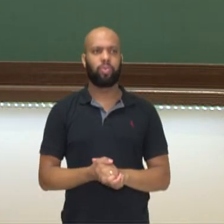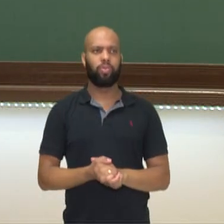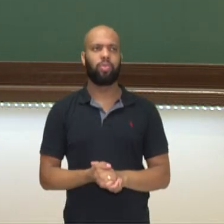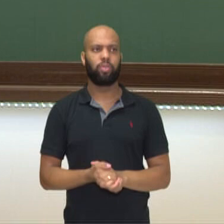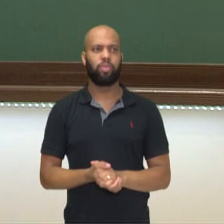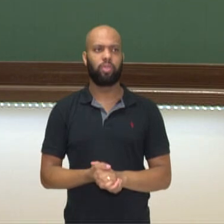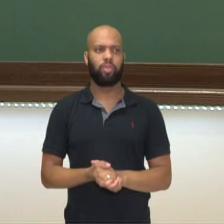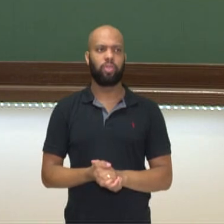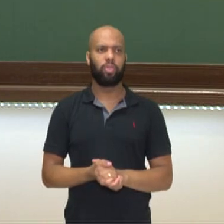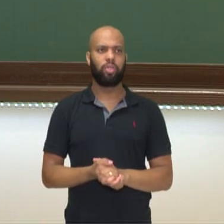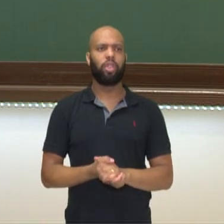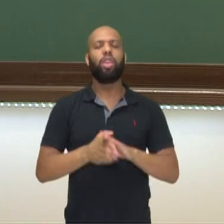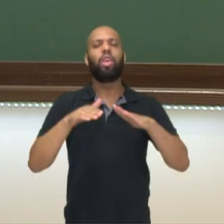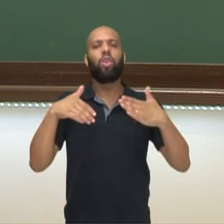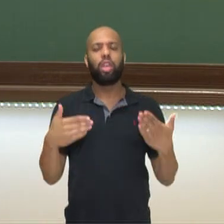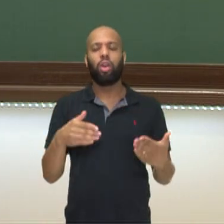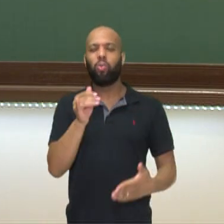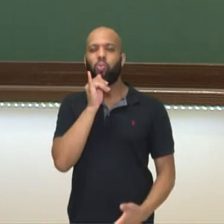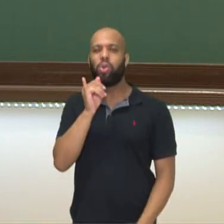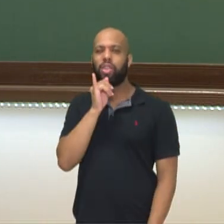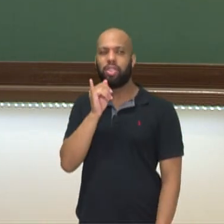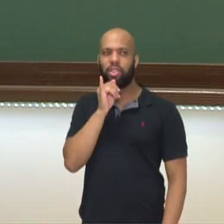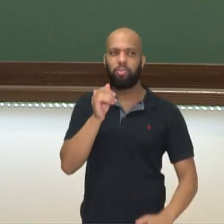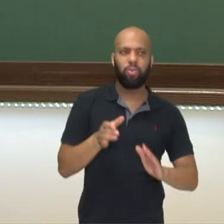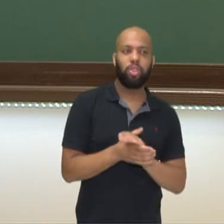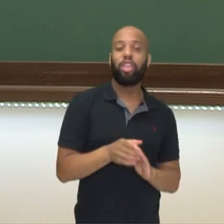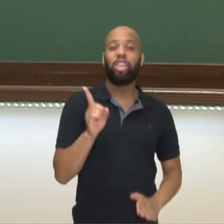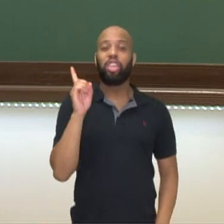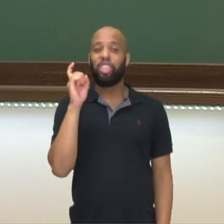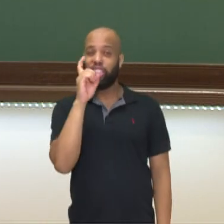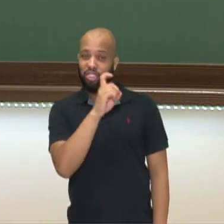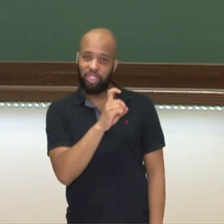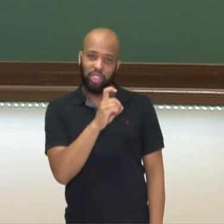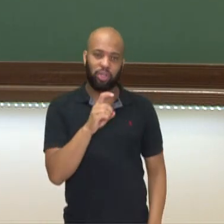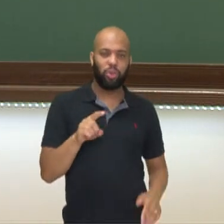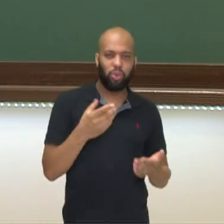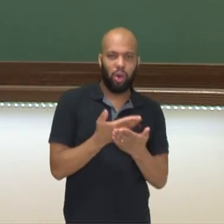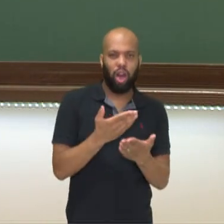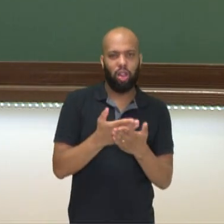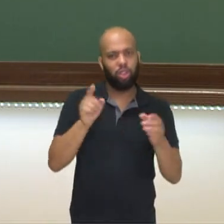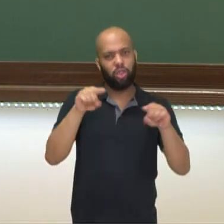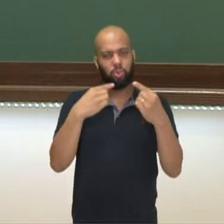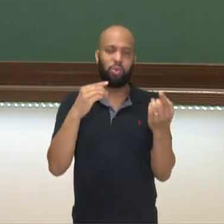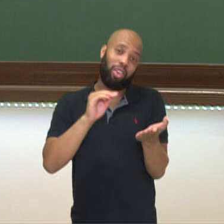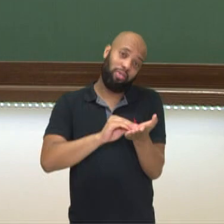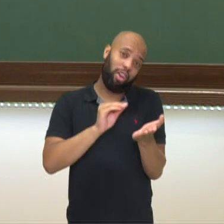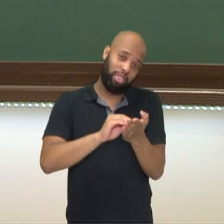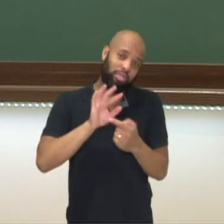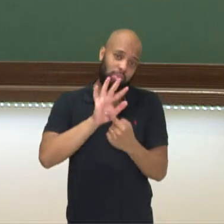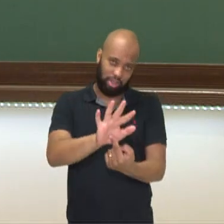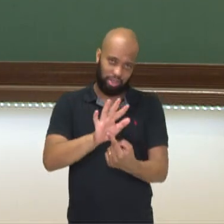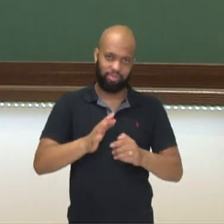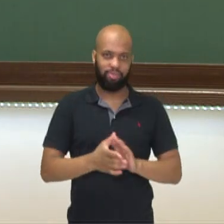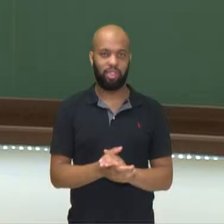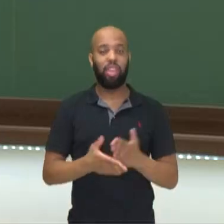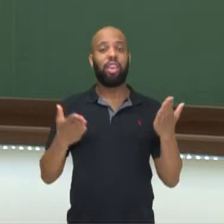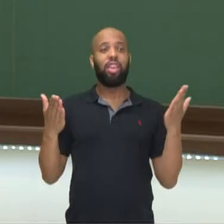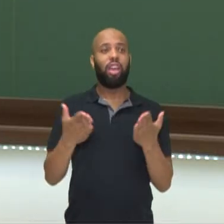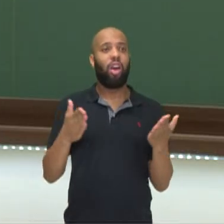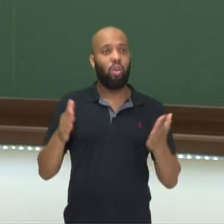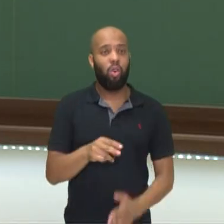E assim, para a gente ter um exemplozinho, fica difícil a gente ter uma aula de música e não mostrar uma música. Eu trouxe